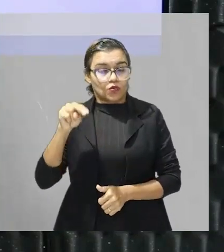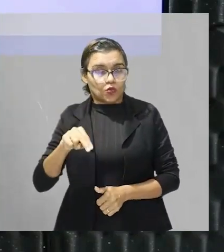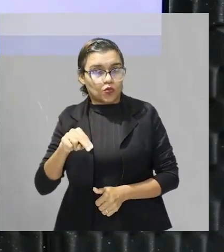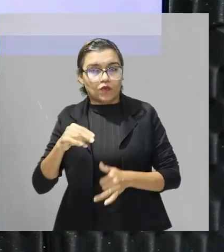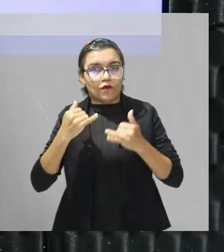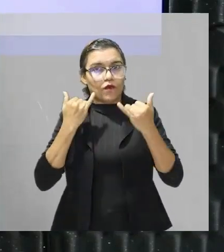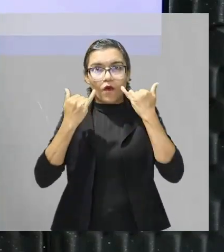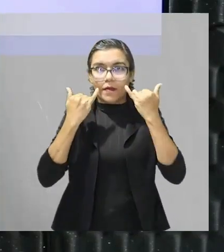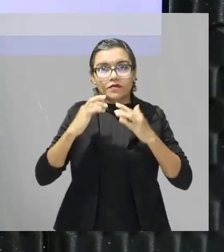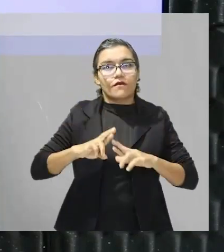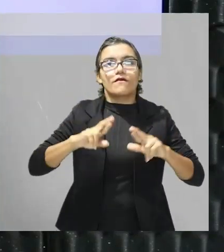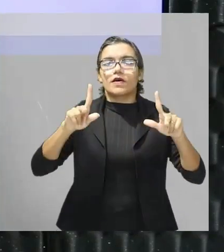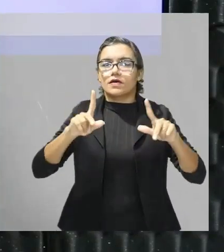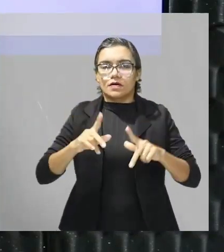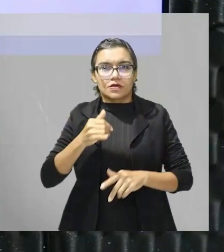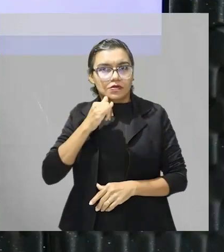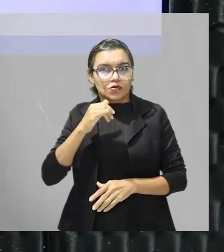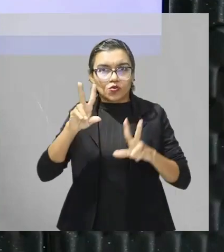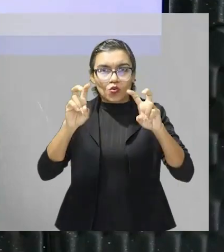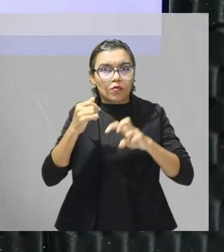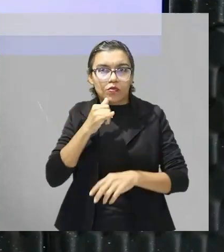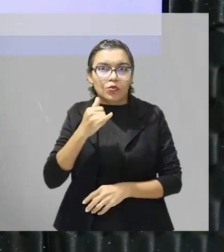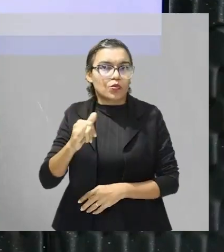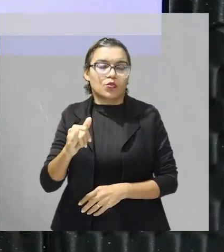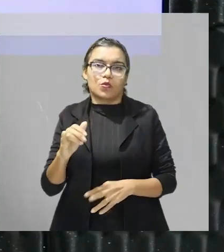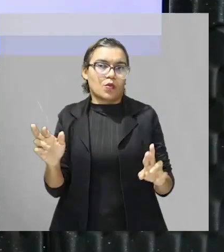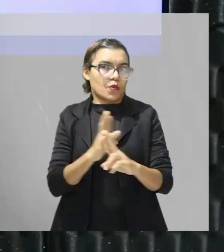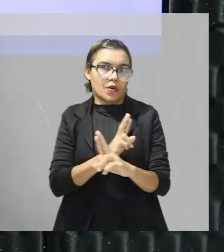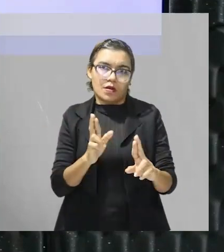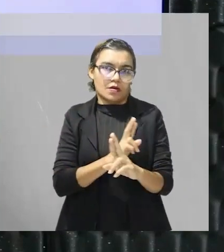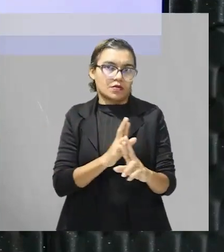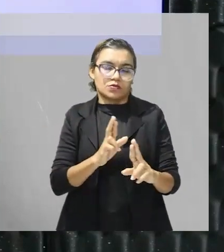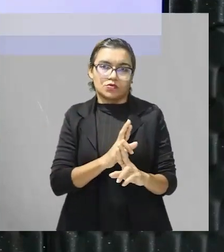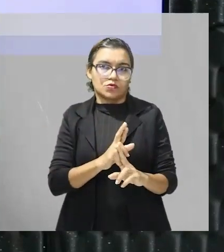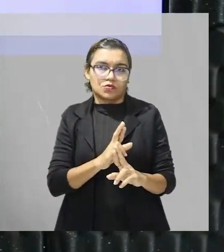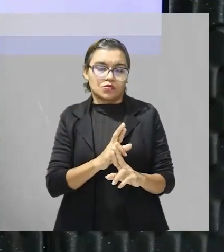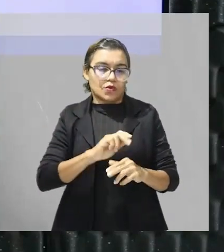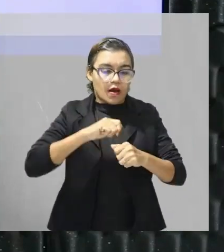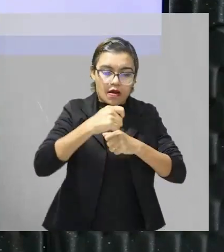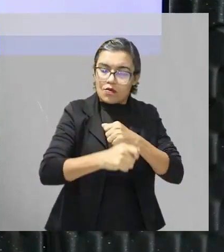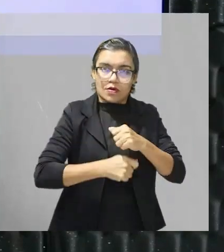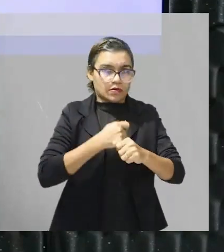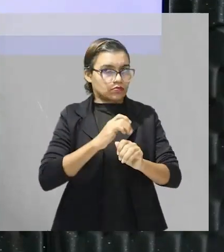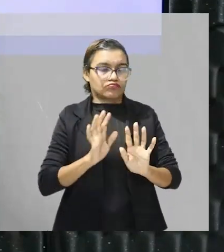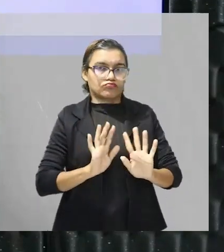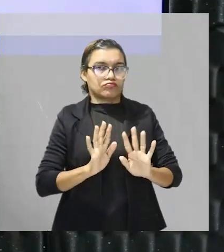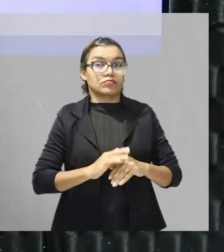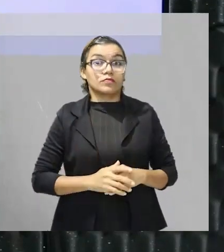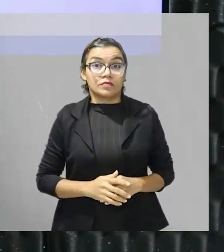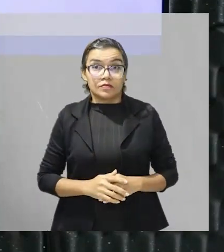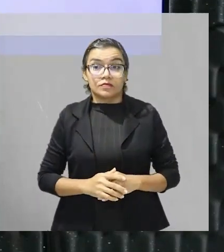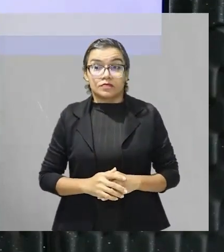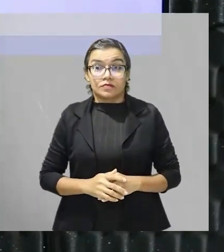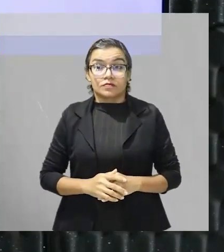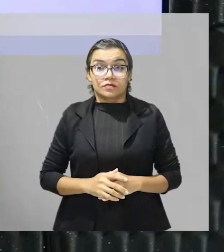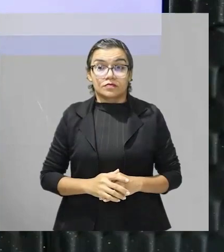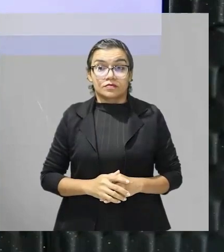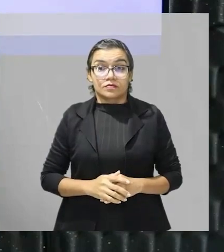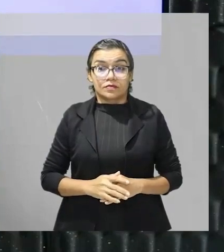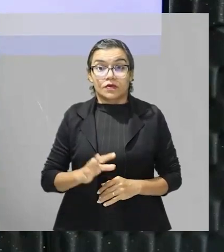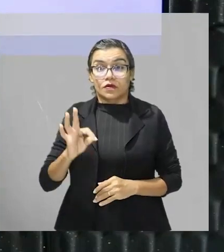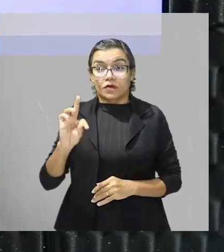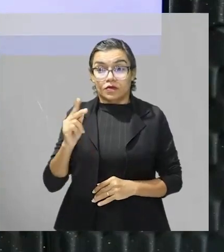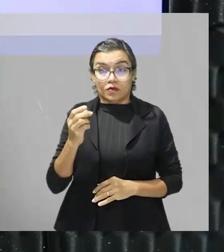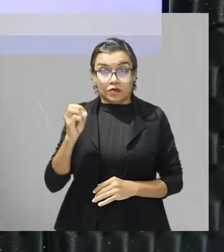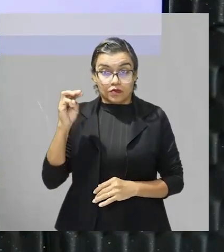essa informação esse caráter elétrico ele não relacionou ao átomo beleza é coube a